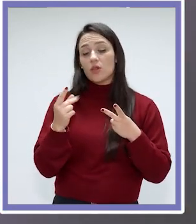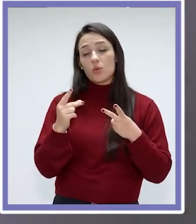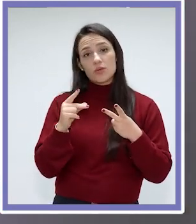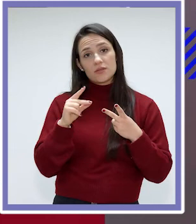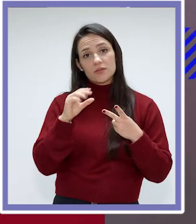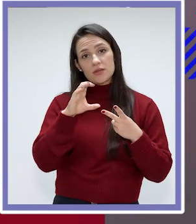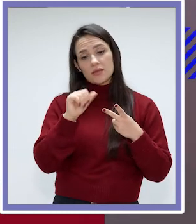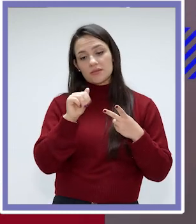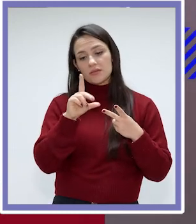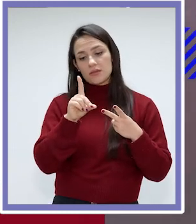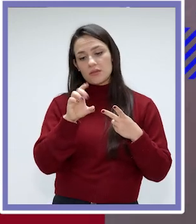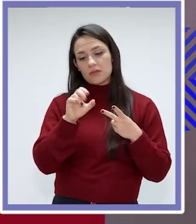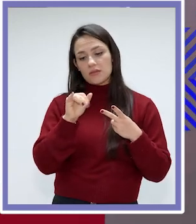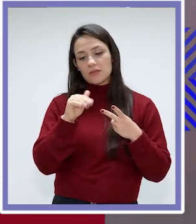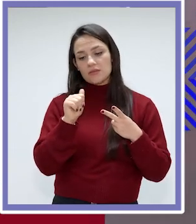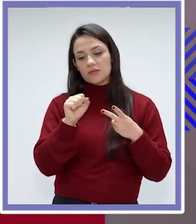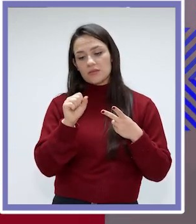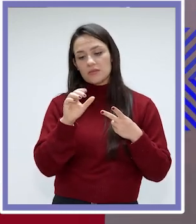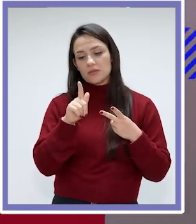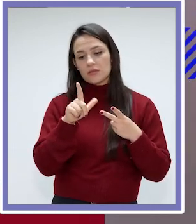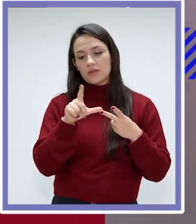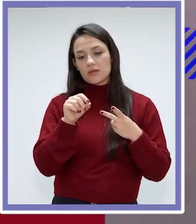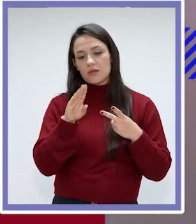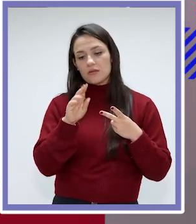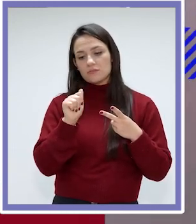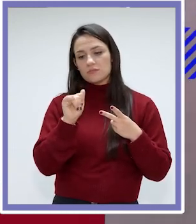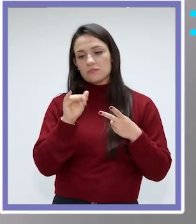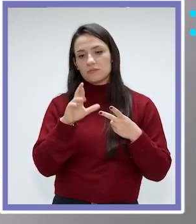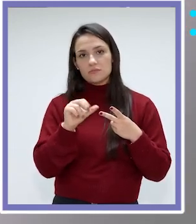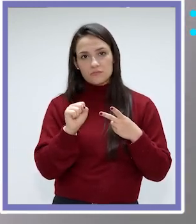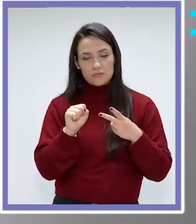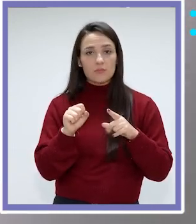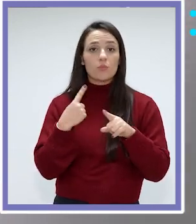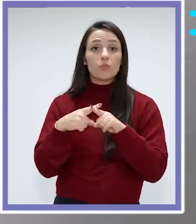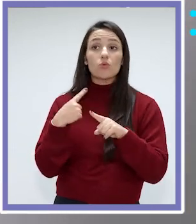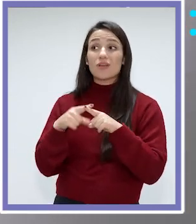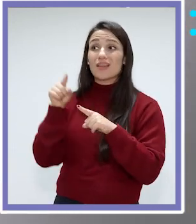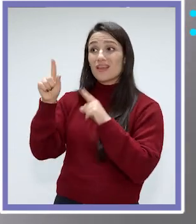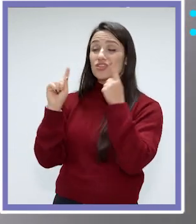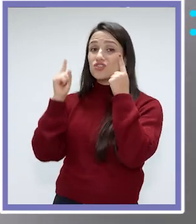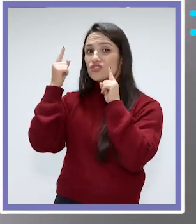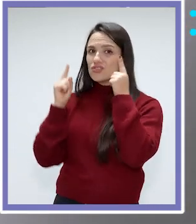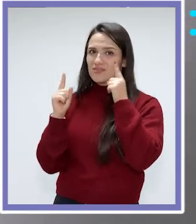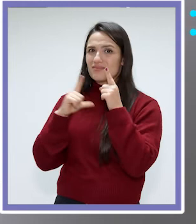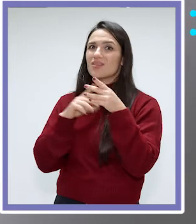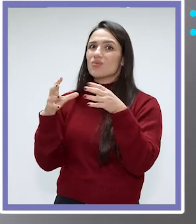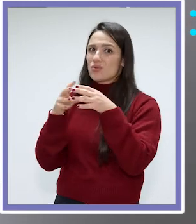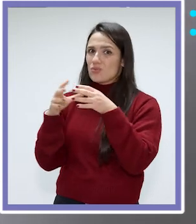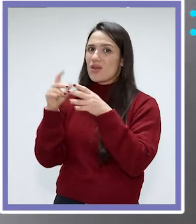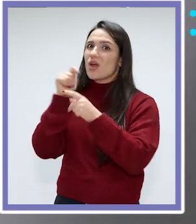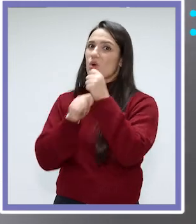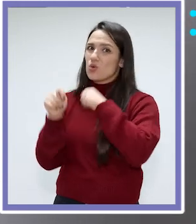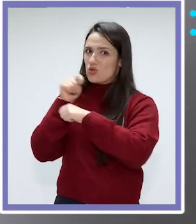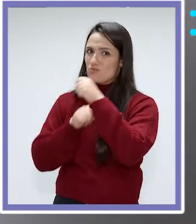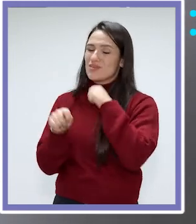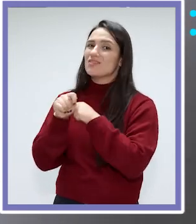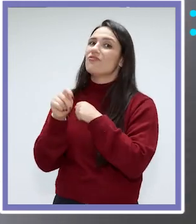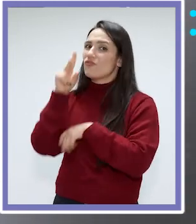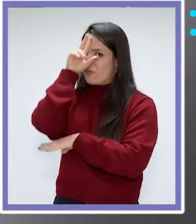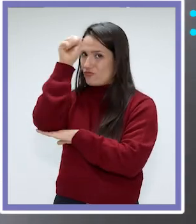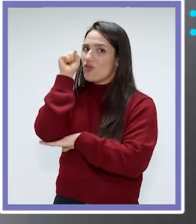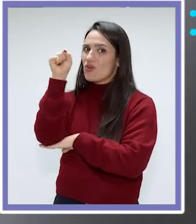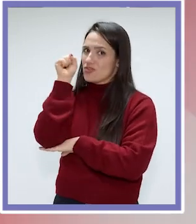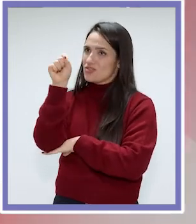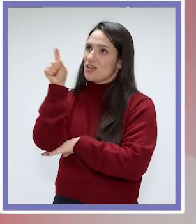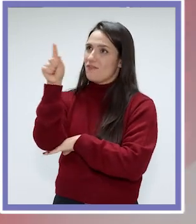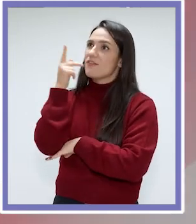valores, que era o interesse principal do Chile. O Chile, na Universidade Católica do Chile, tem um departamento muito forte de economia. Então,